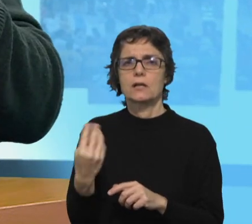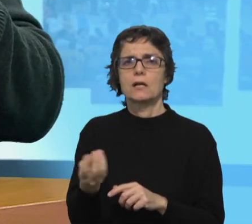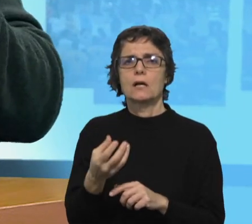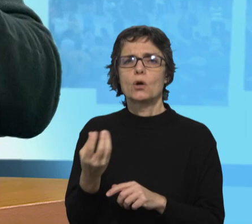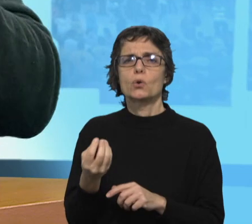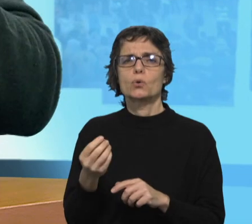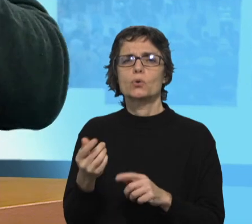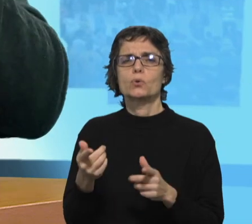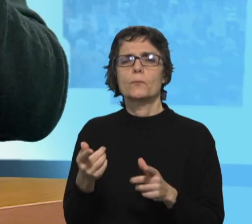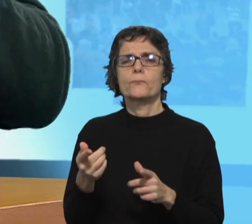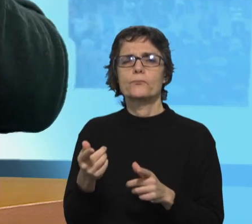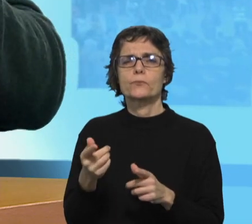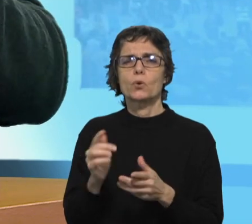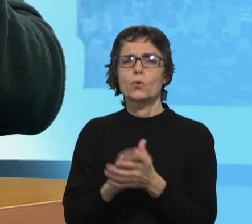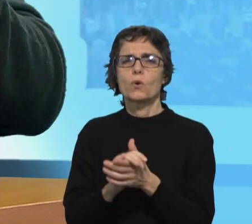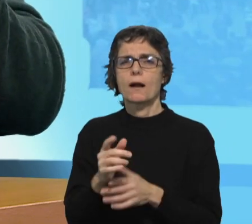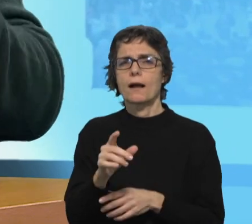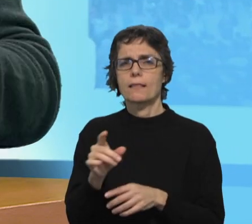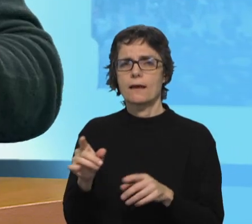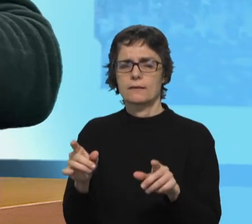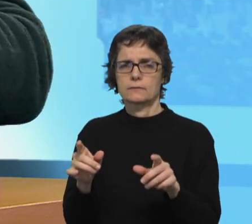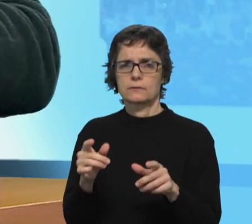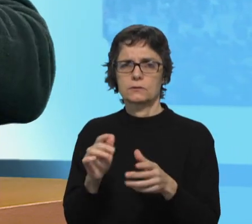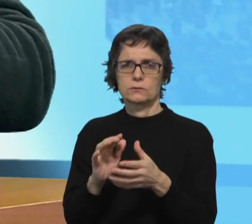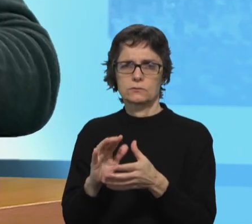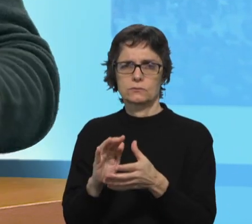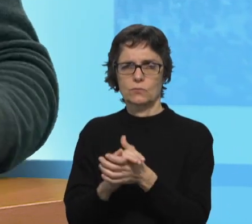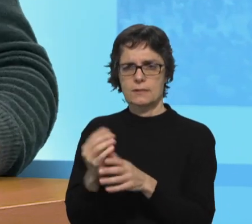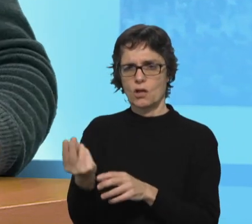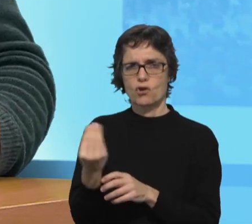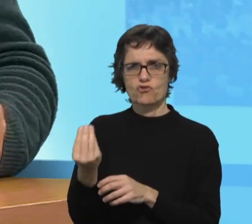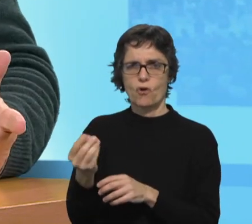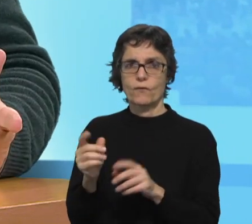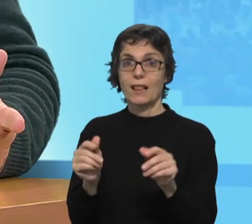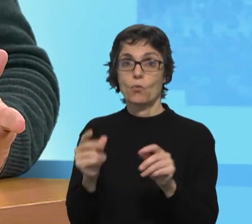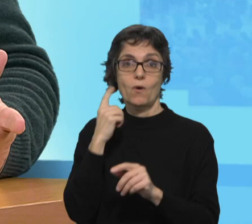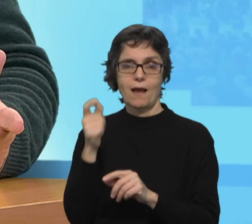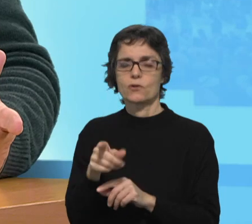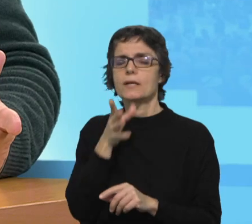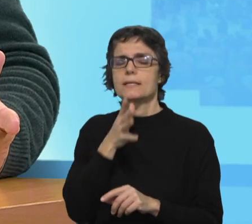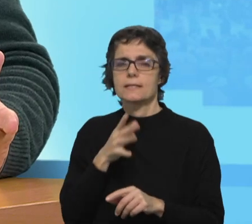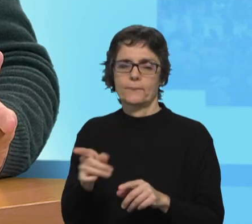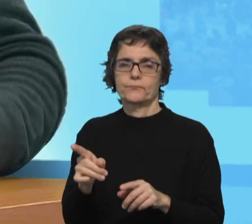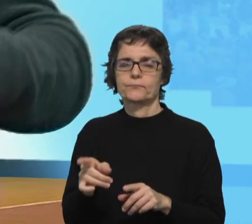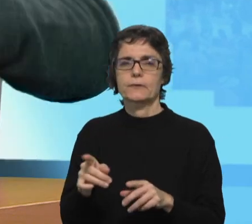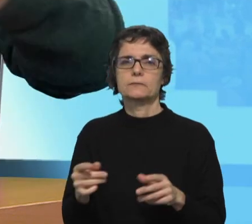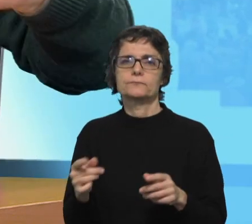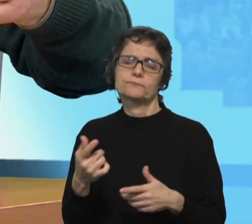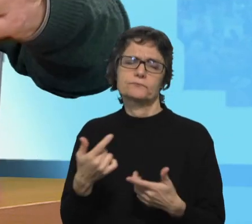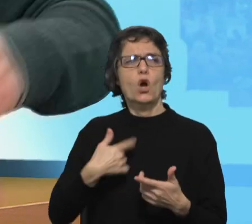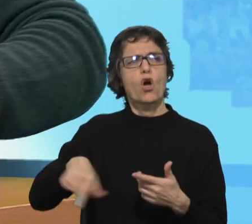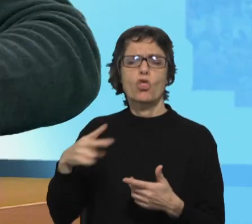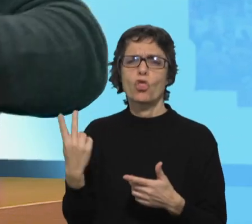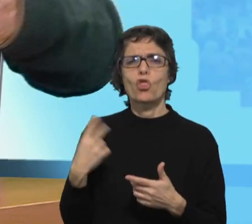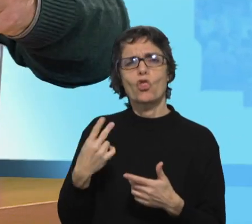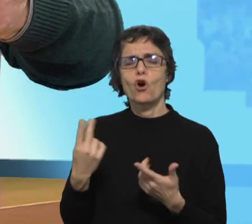nome deles, mas devem ser alguém aí do Jet Set, pela maneira como falavam. E então estavam a dizer assim, nós fomos para a lua